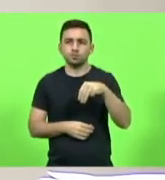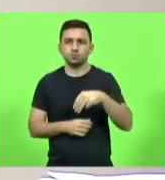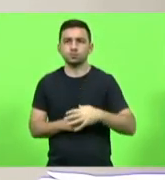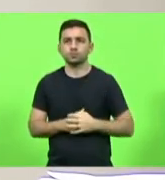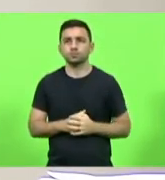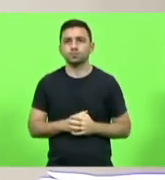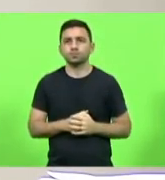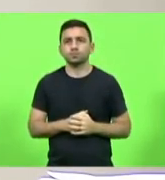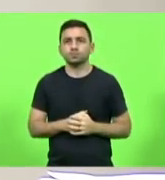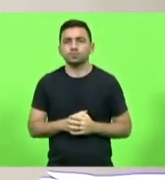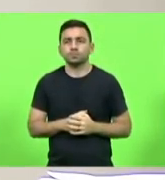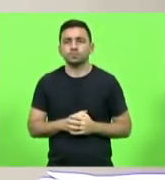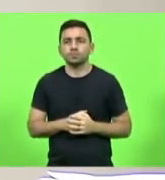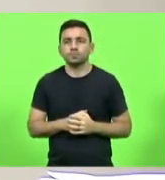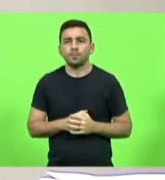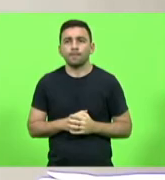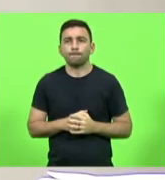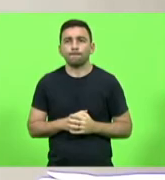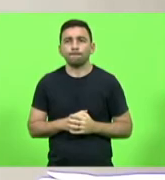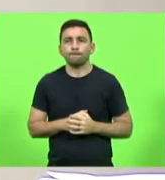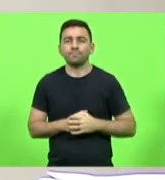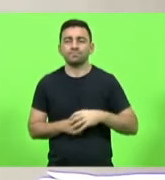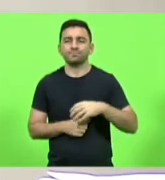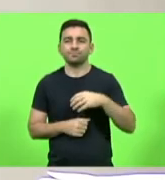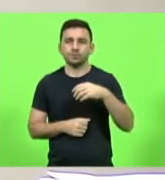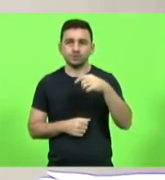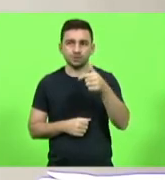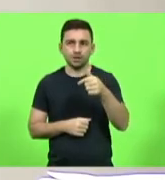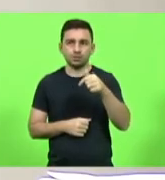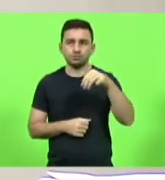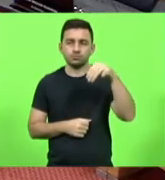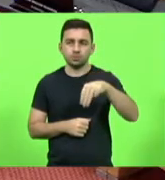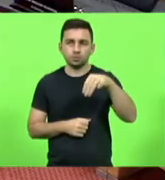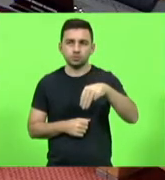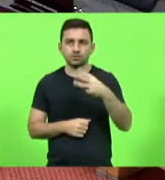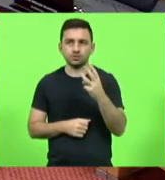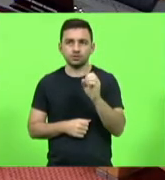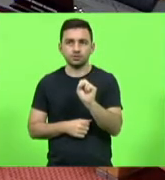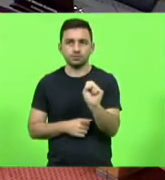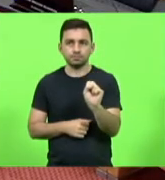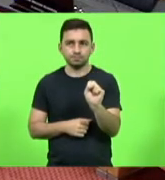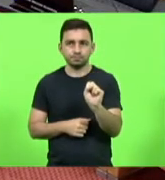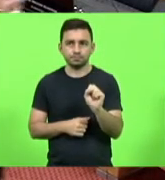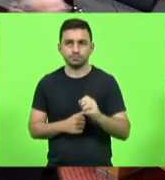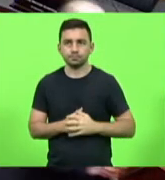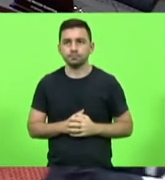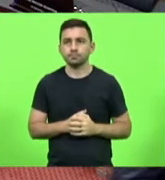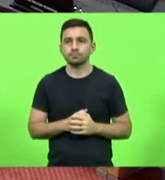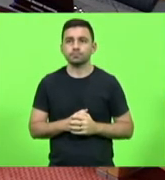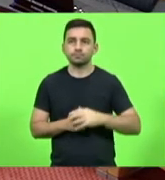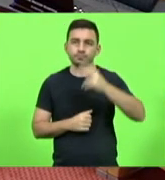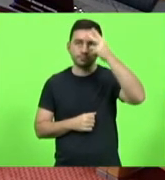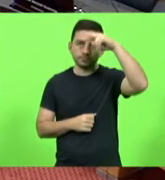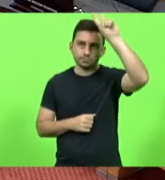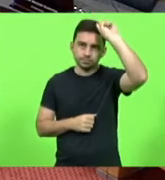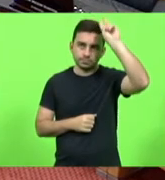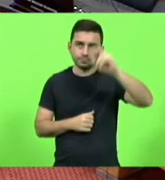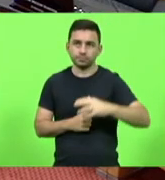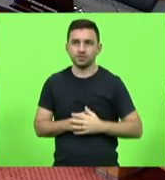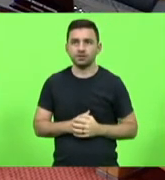Vossa Excelência terá 7 minutos e 30 segundos. Deputado doutor Vicente Carro